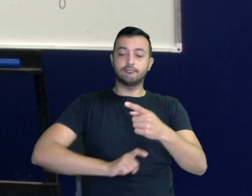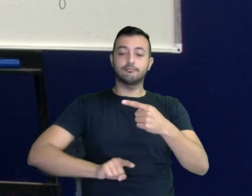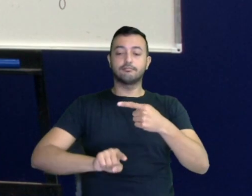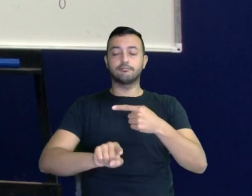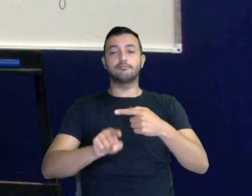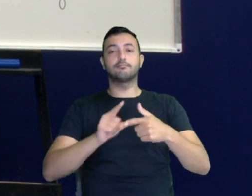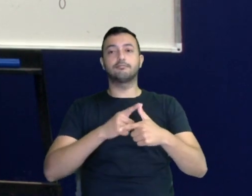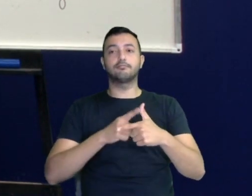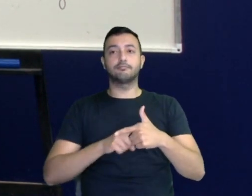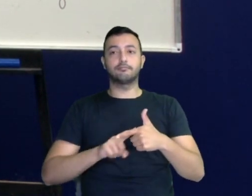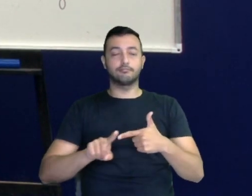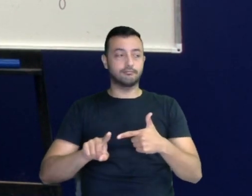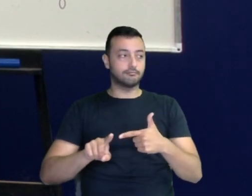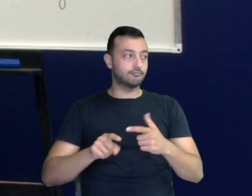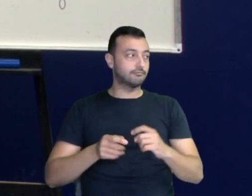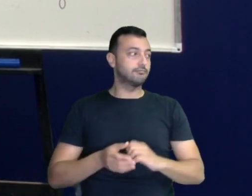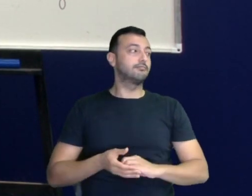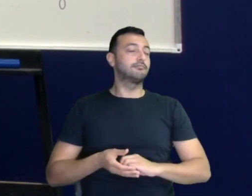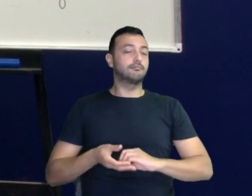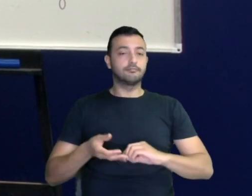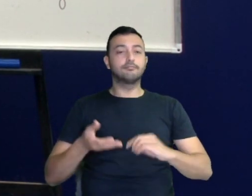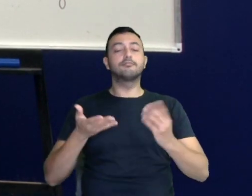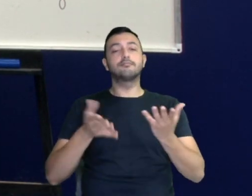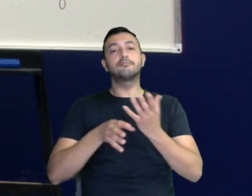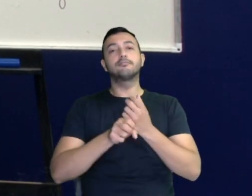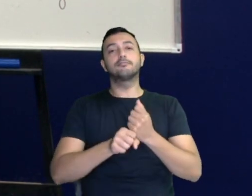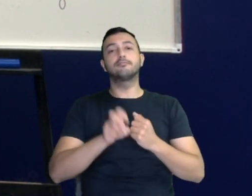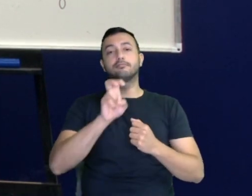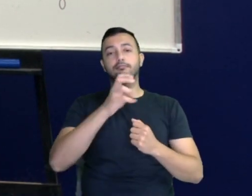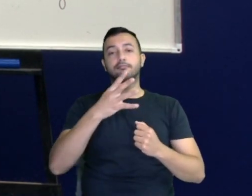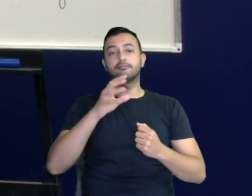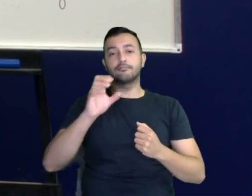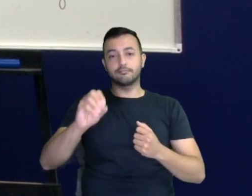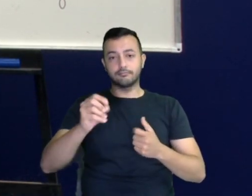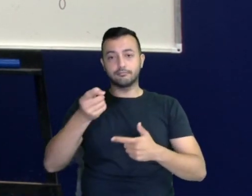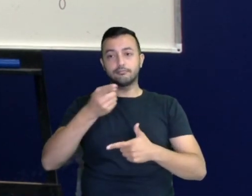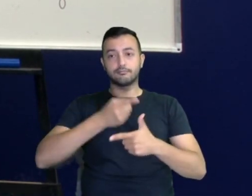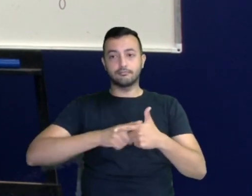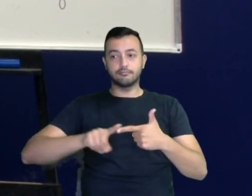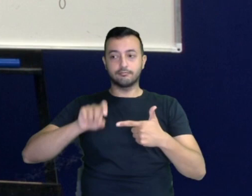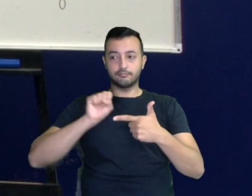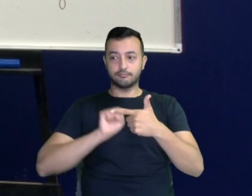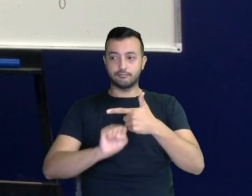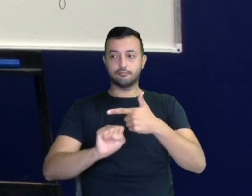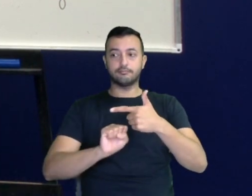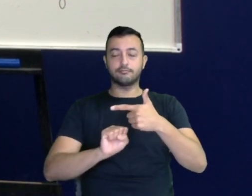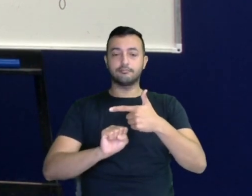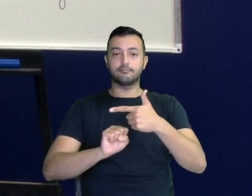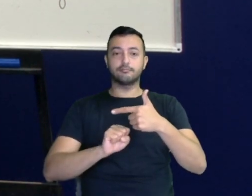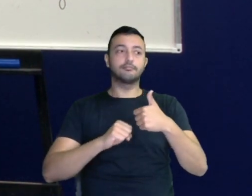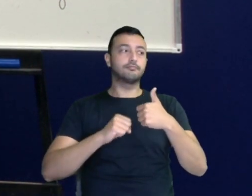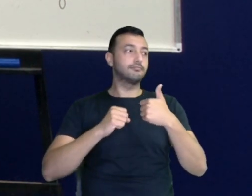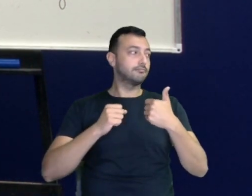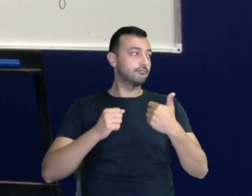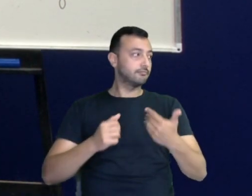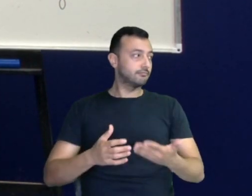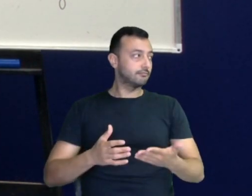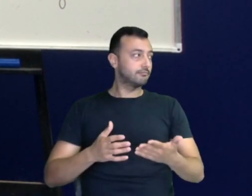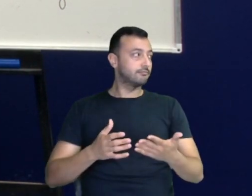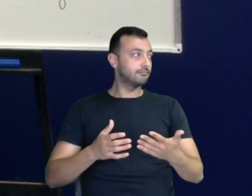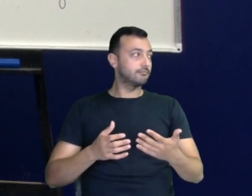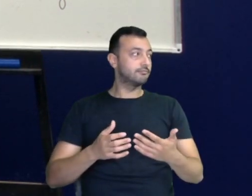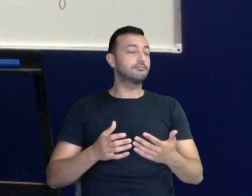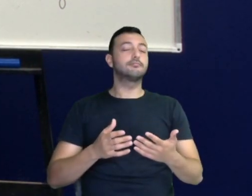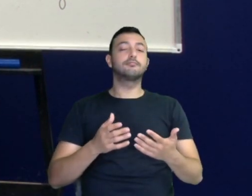lado dividindo. E quanto que é 540 dividido por 8? Aí, 6 vezes